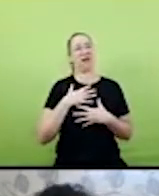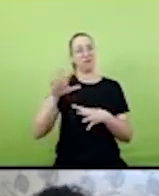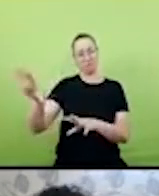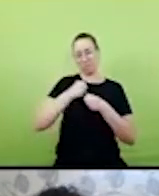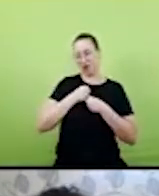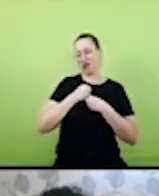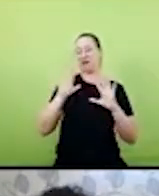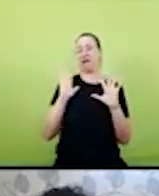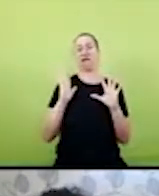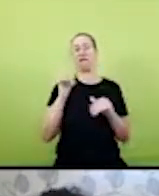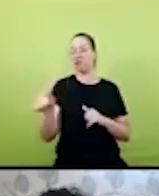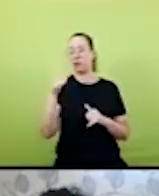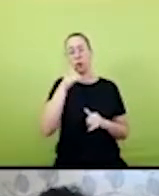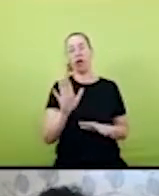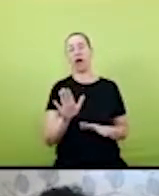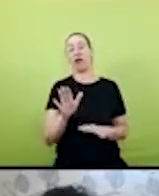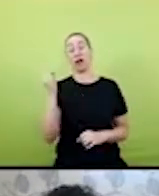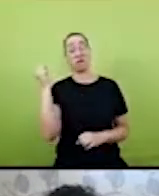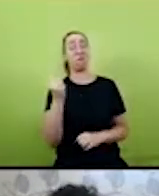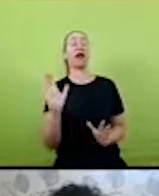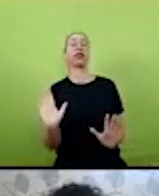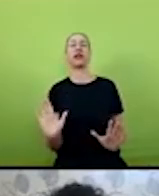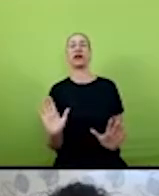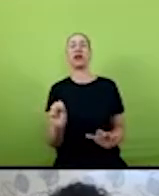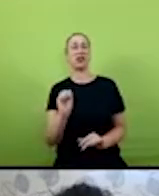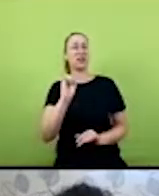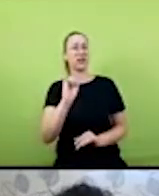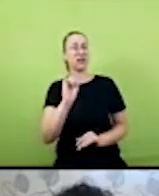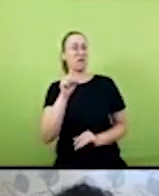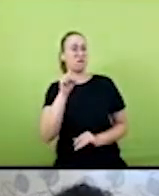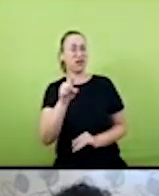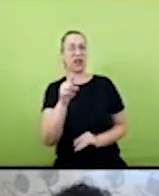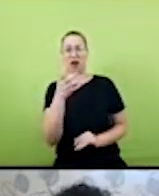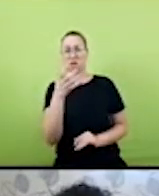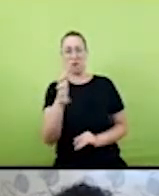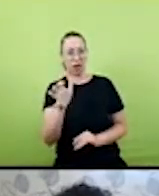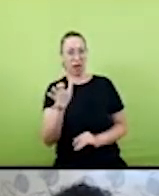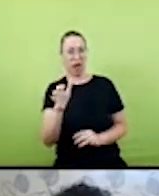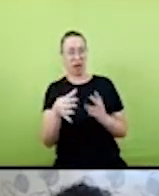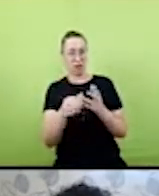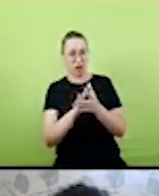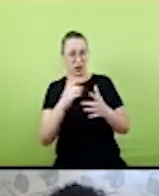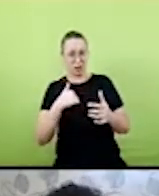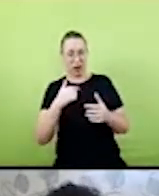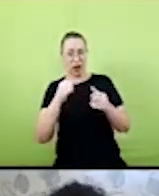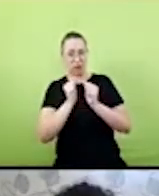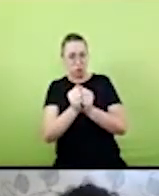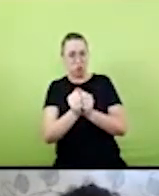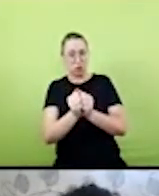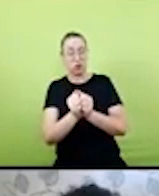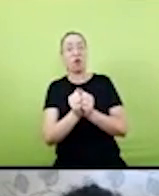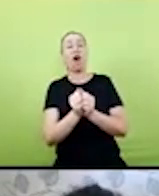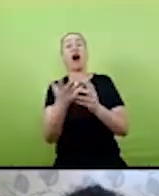mais ouve dos assassinos é, se não for minha, não vai ser de mais ninguém, né, e aí outro dia, eu me lembrei